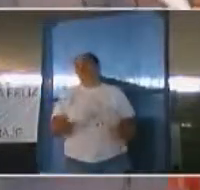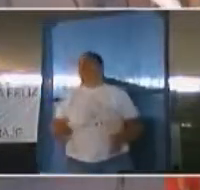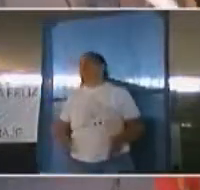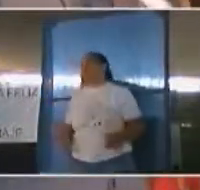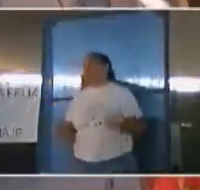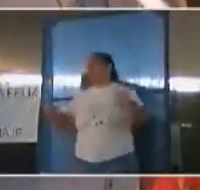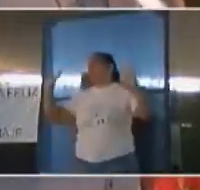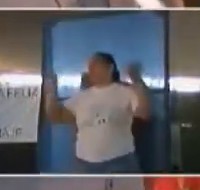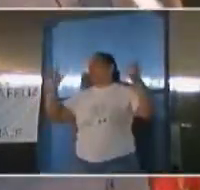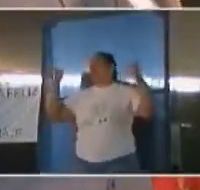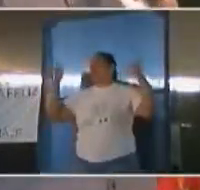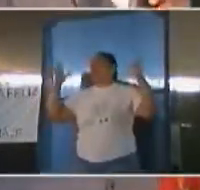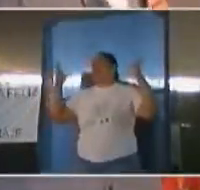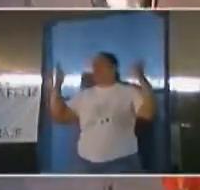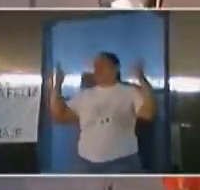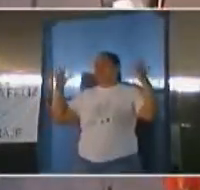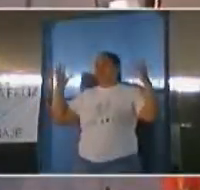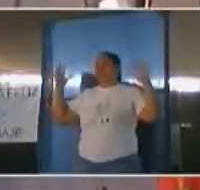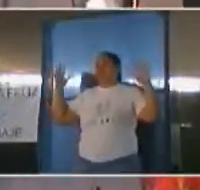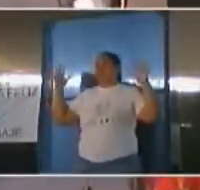Um pouco mais de força aí.